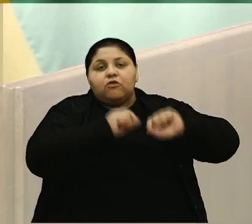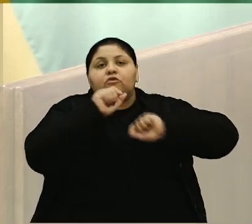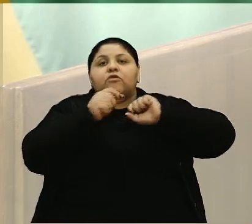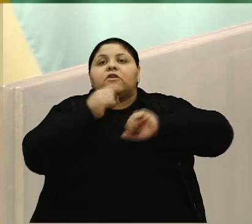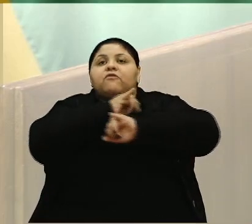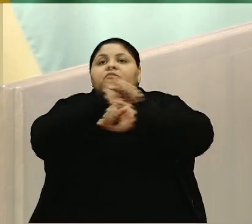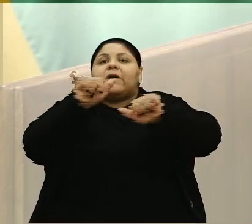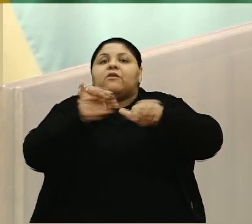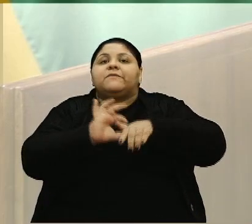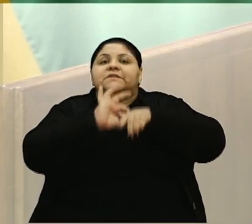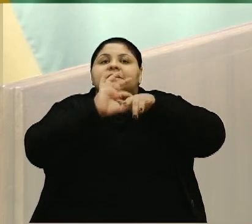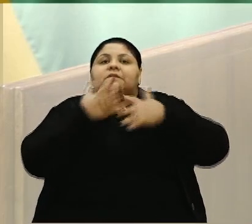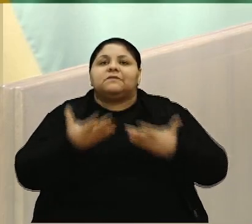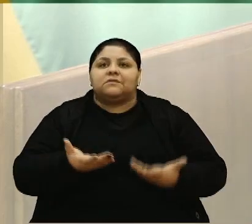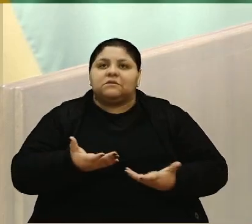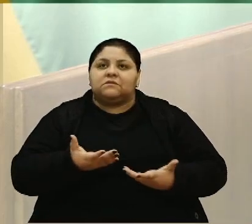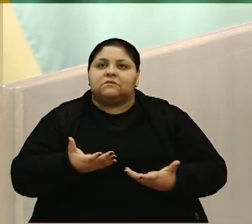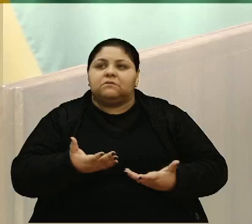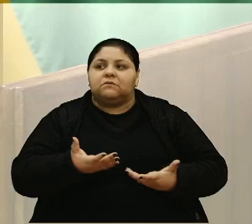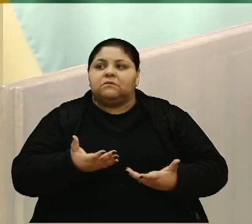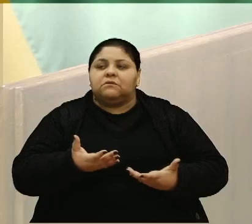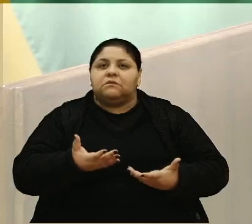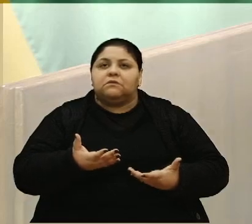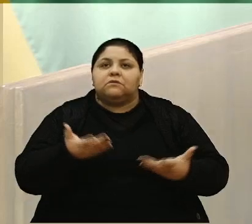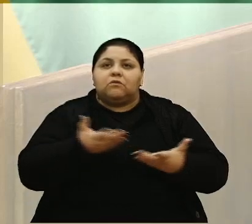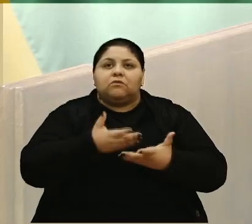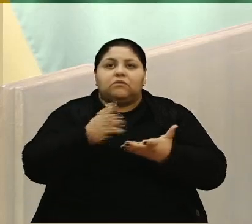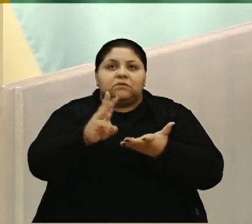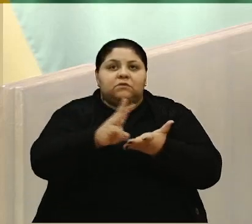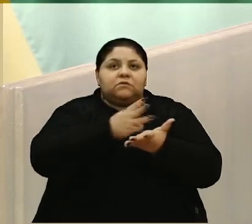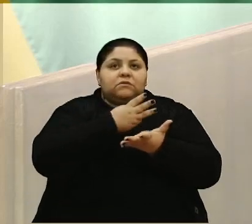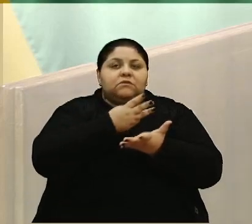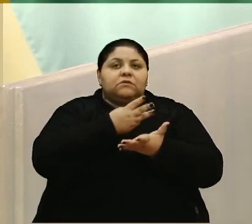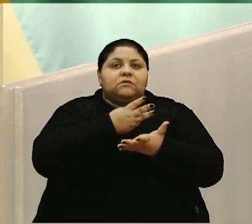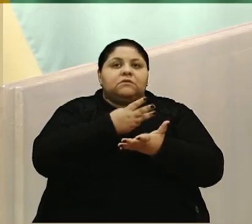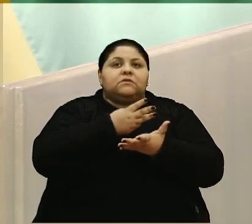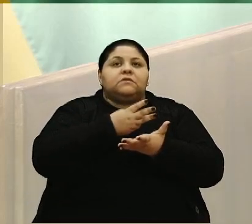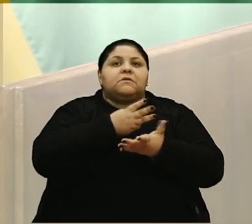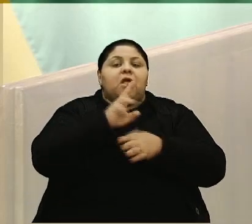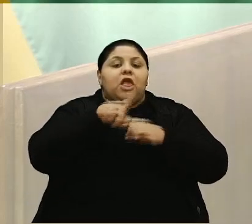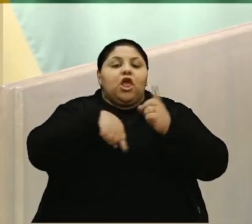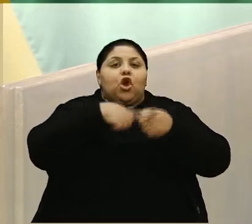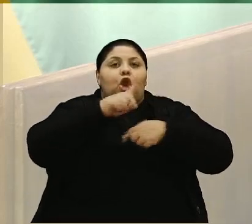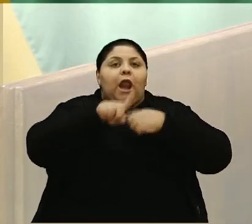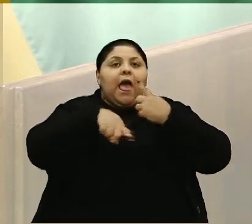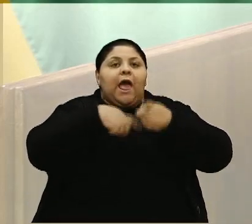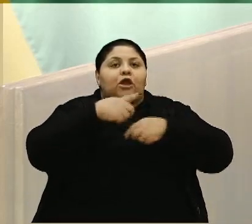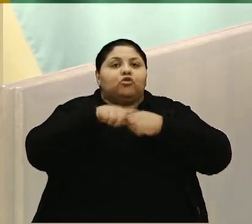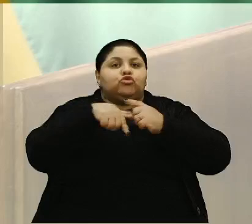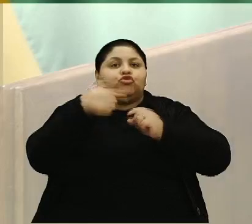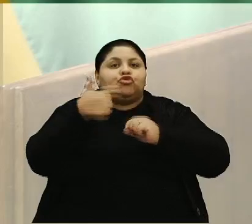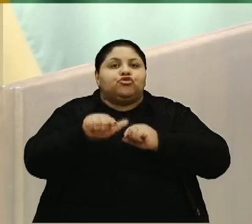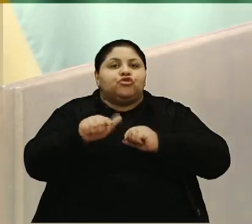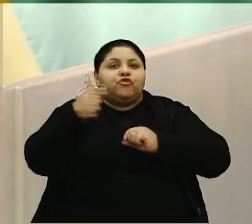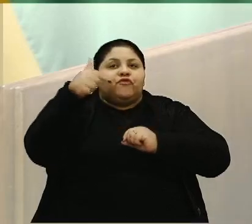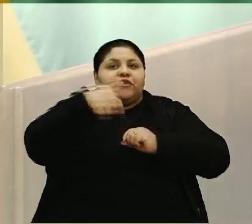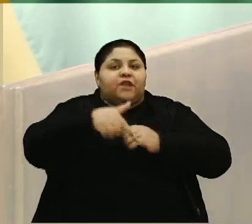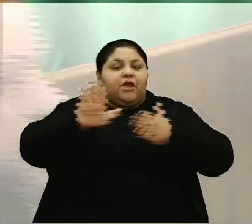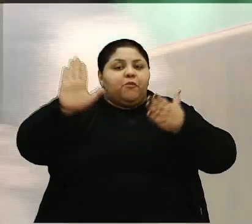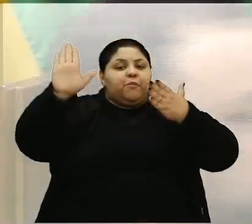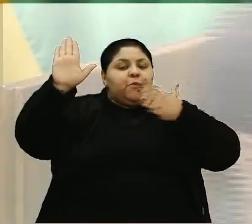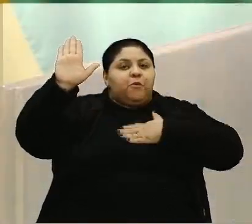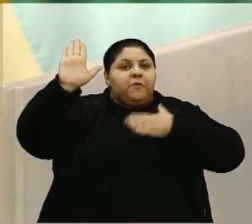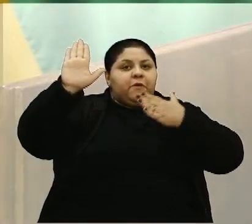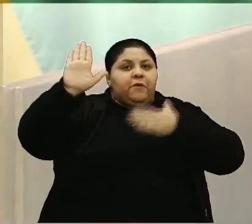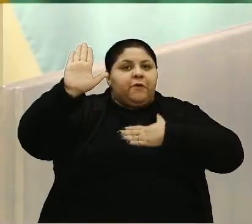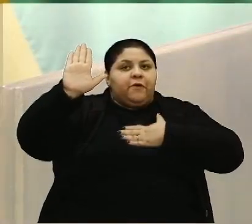lá? Ontem eu recebi uma mensagem, enrolaram nós de novo. Vieram aqui, prometeram, tu veio aqui